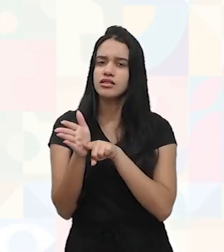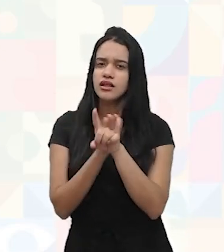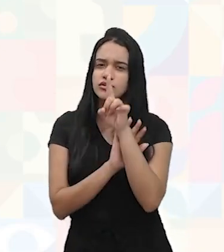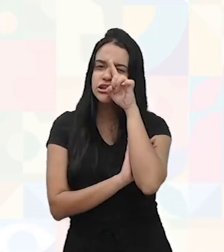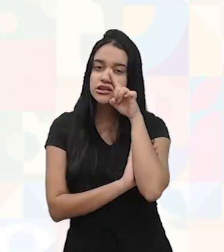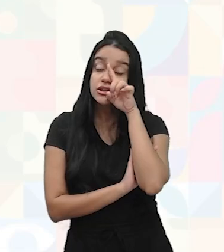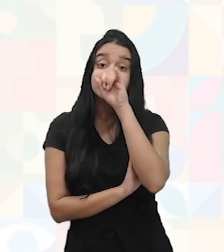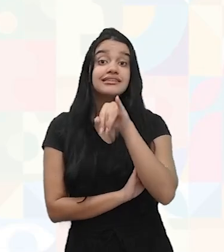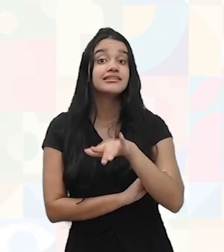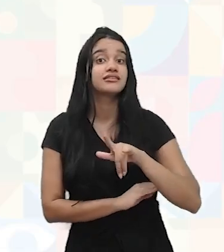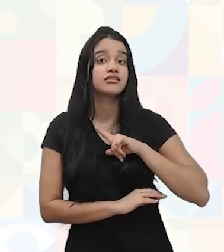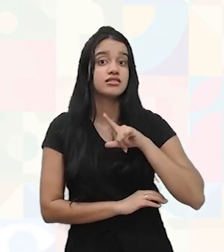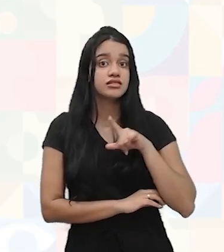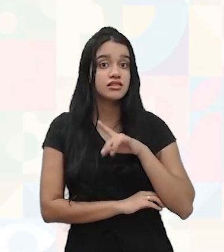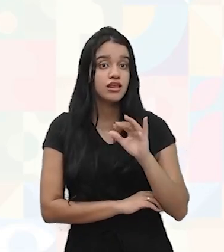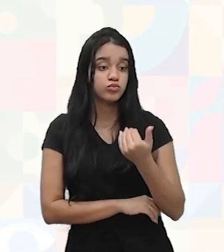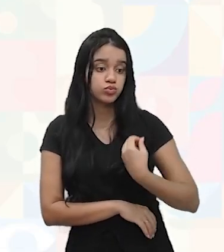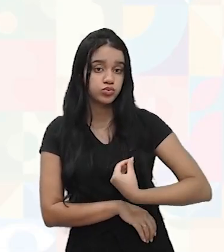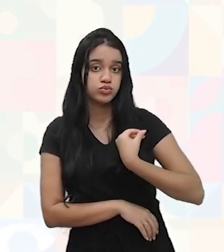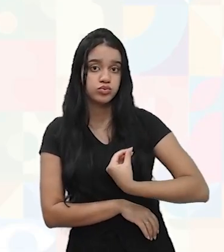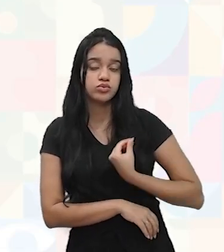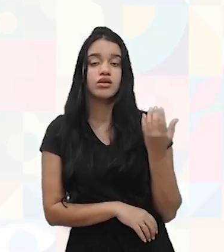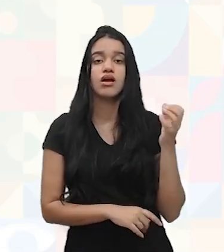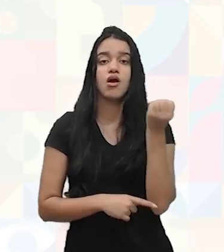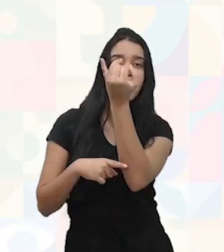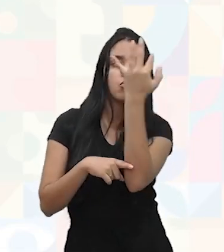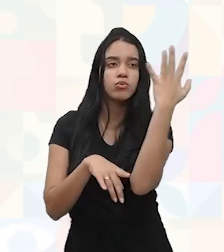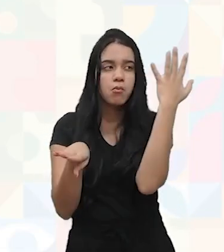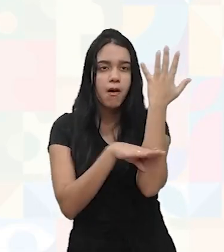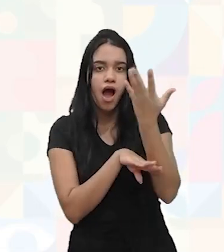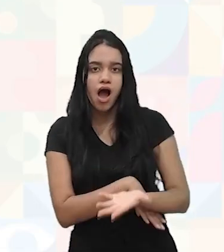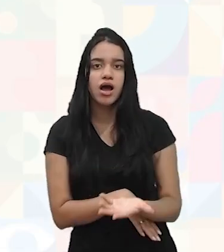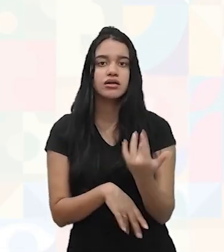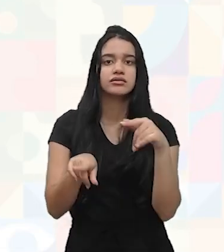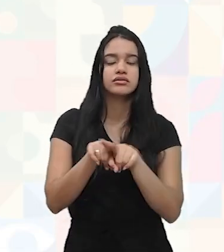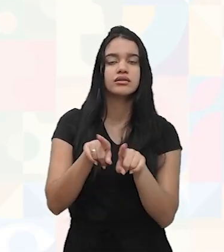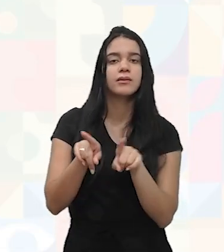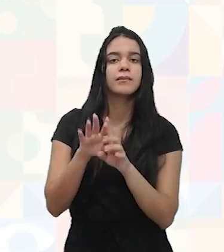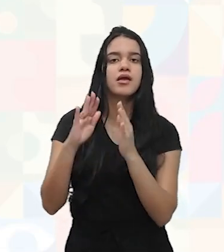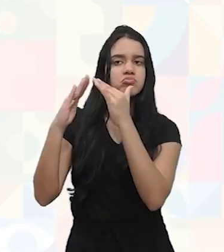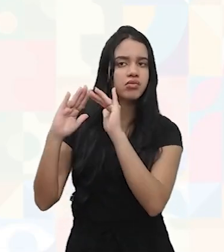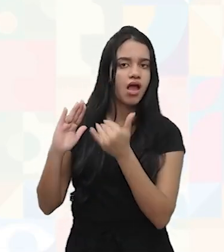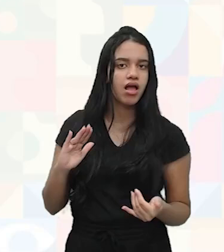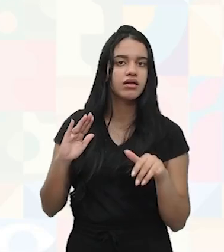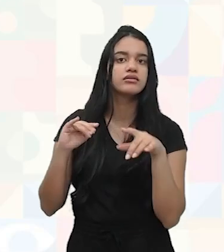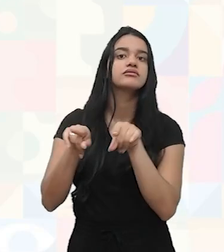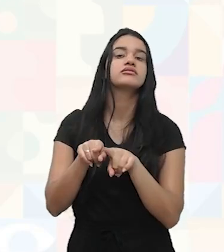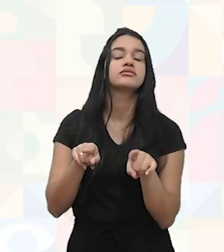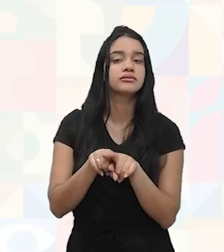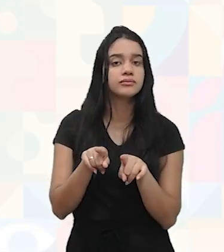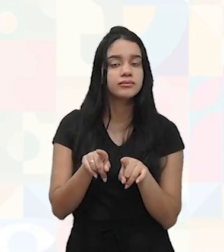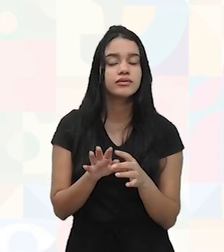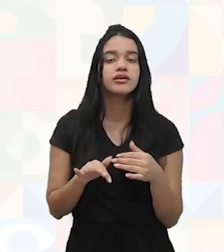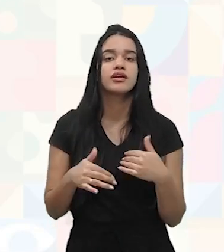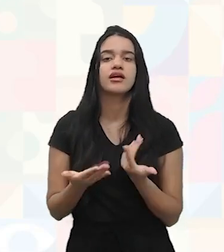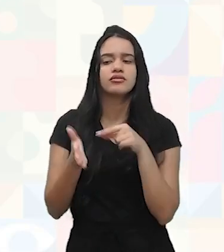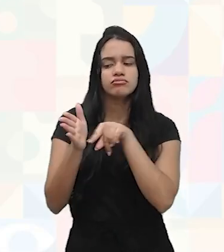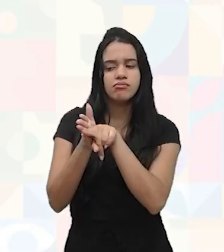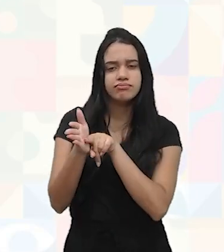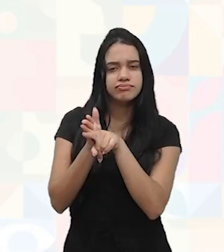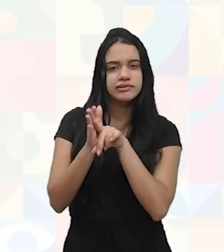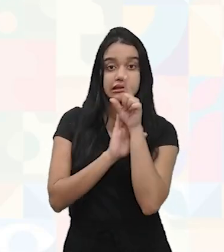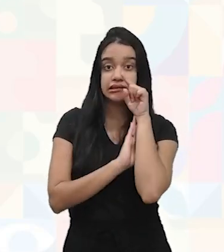se há risco à vida, se há danos ambientais, se há perdas de propriedade apenas. Então, essa análise de risco que é